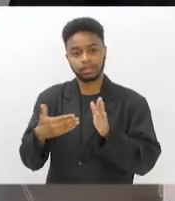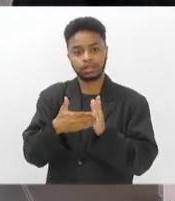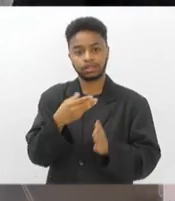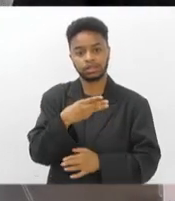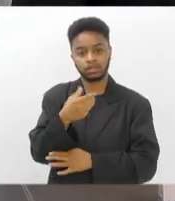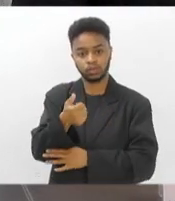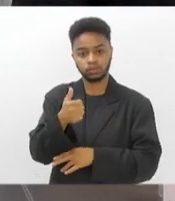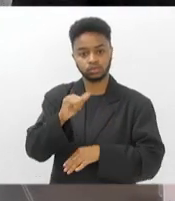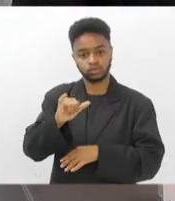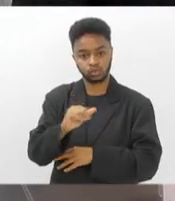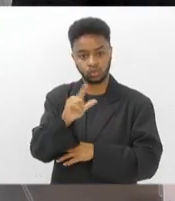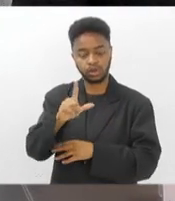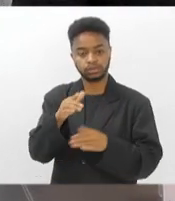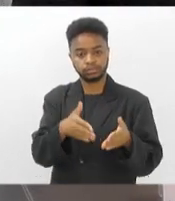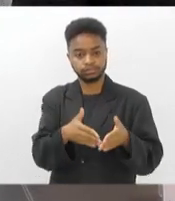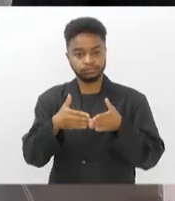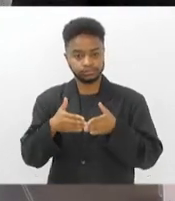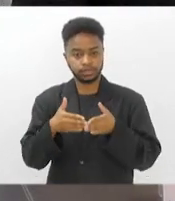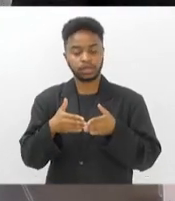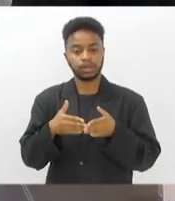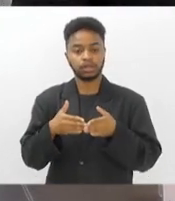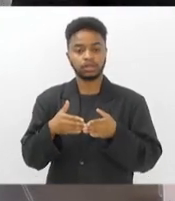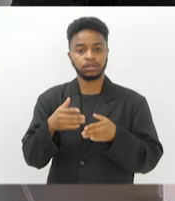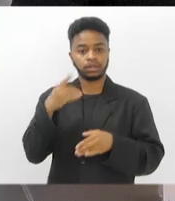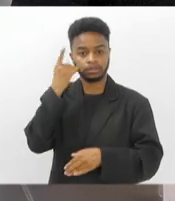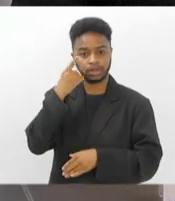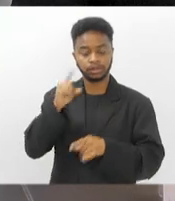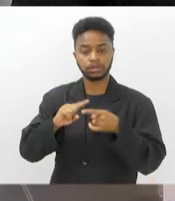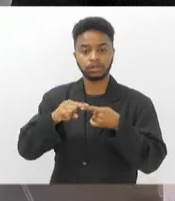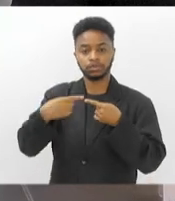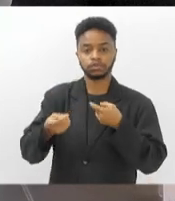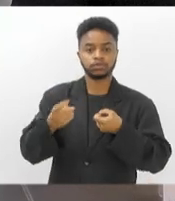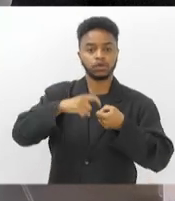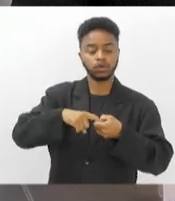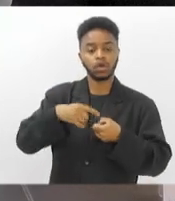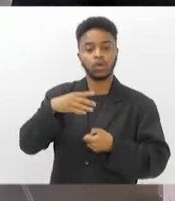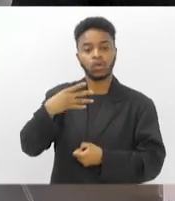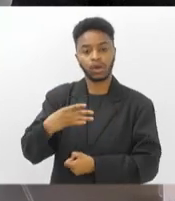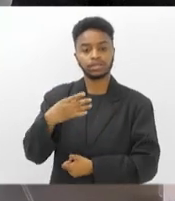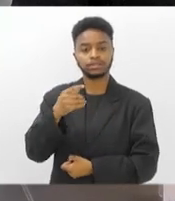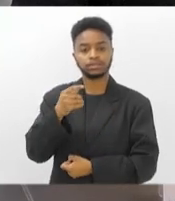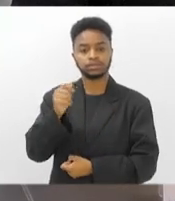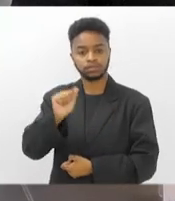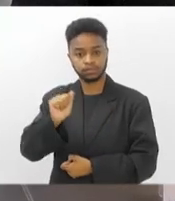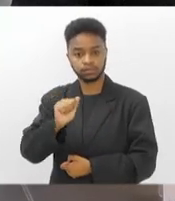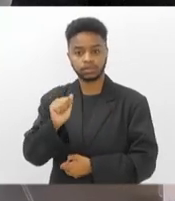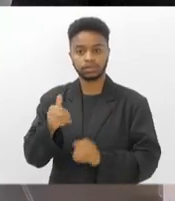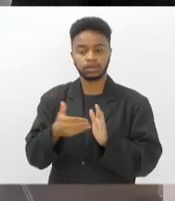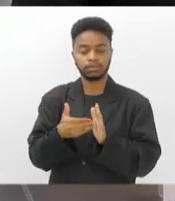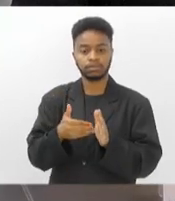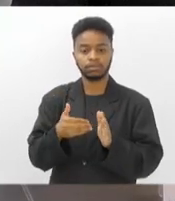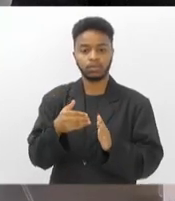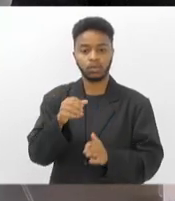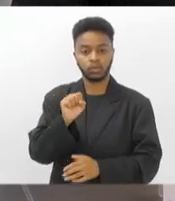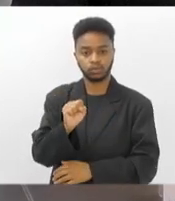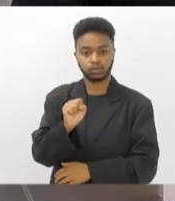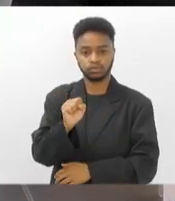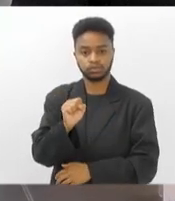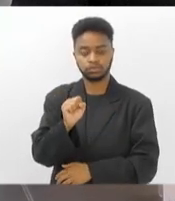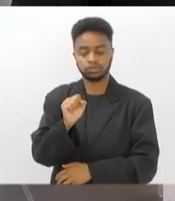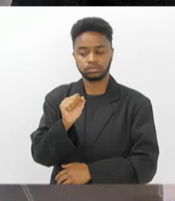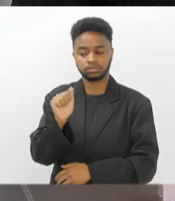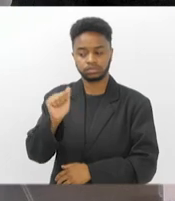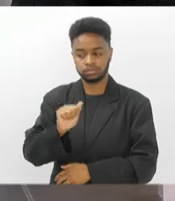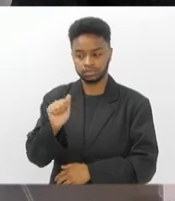8 de agosto a 4 de de de Setembro retorno aos trabalhos 16 de Setembro a 26 de setembro apresentação discussão e